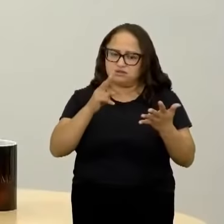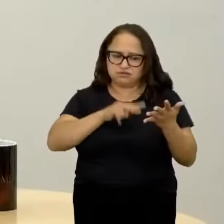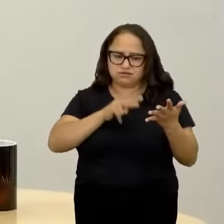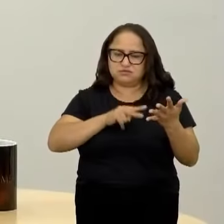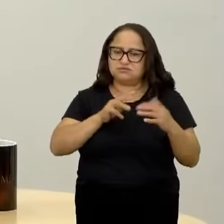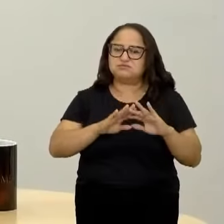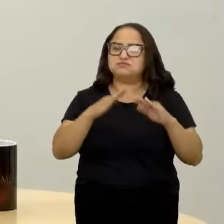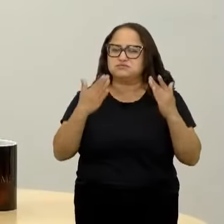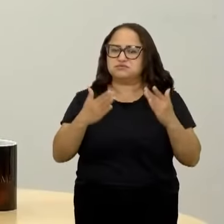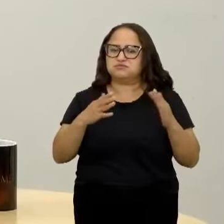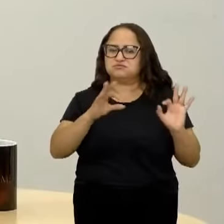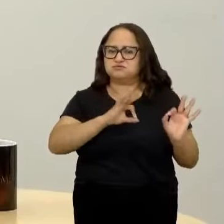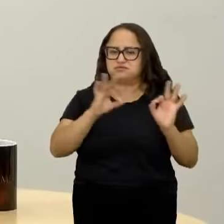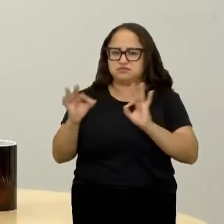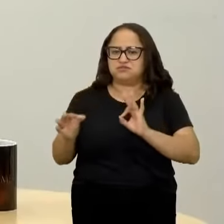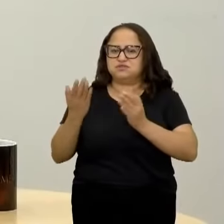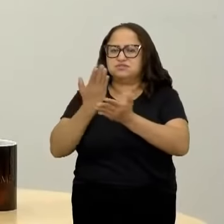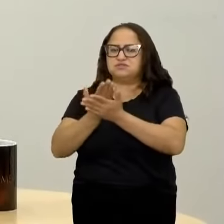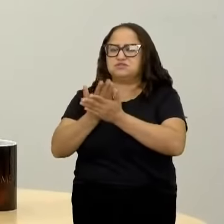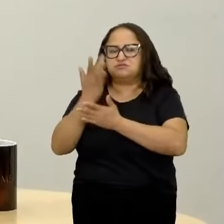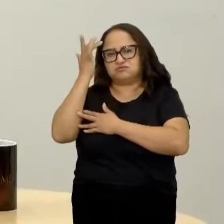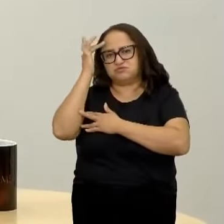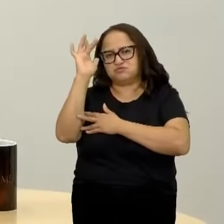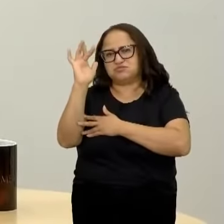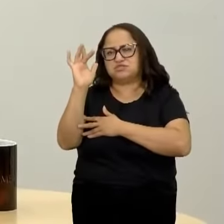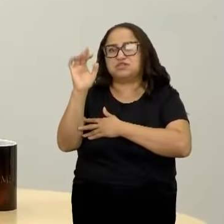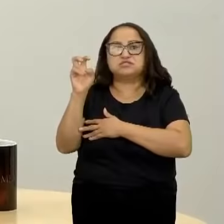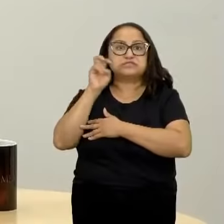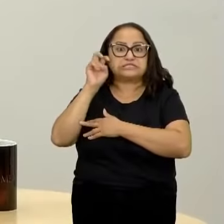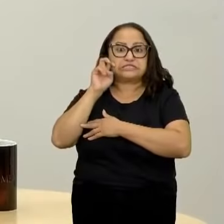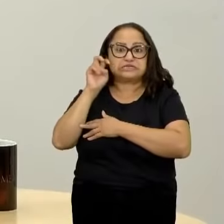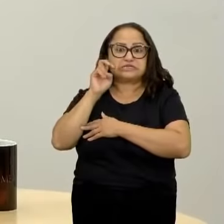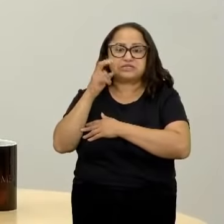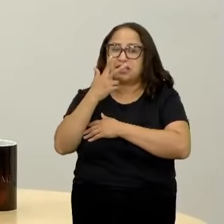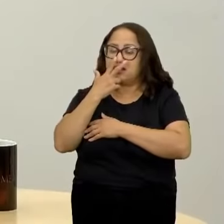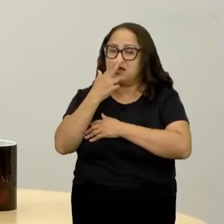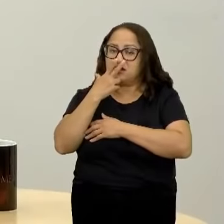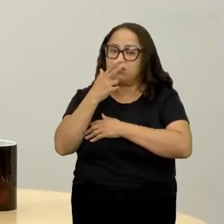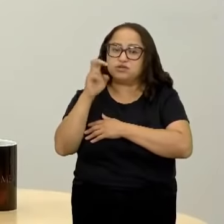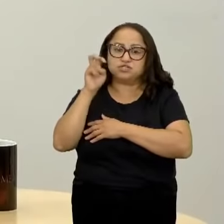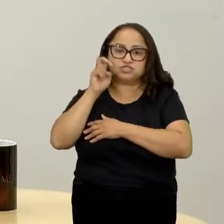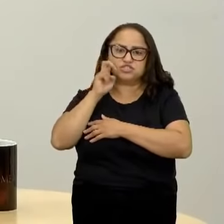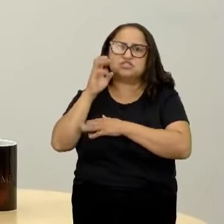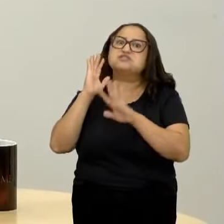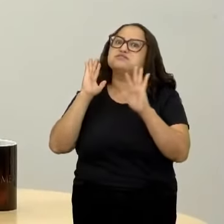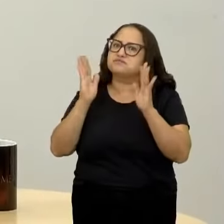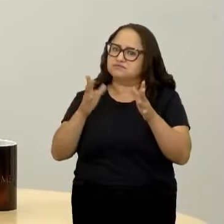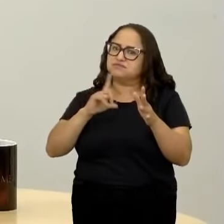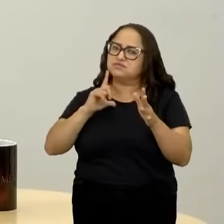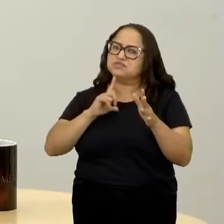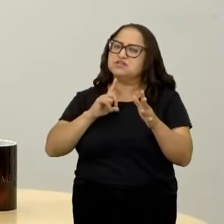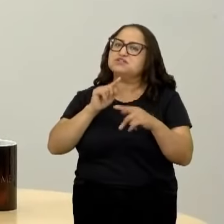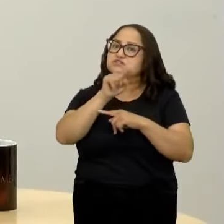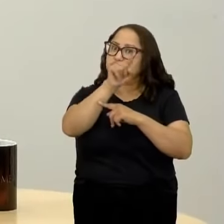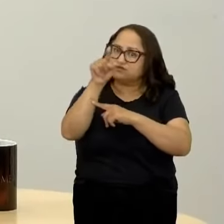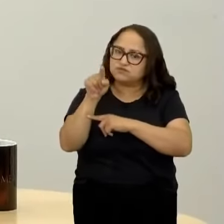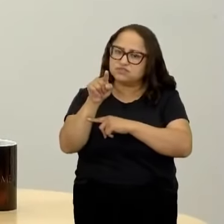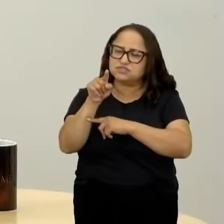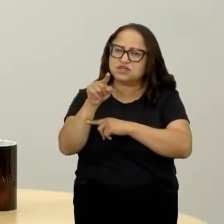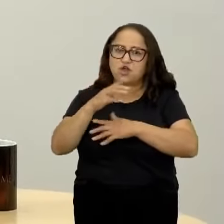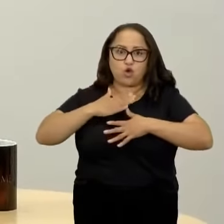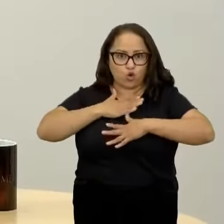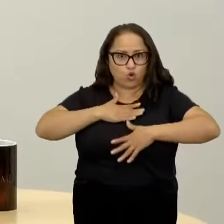aliás nessa seco e elas não sei se aula de quinta-feira eu acho que ela de quinta-feira a gente vai falar sobre isso essa questão de você